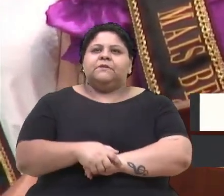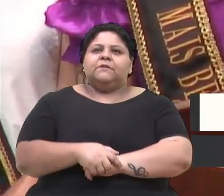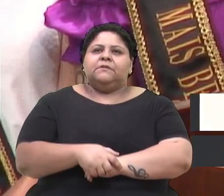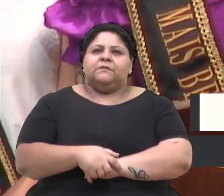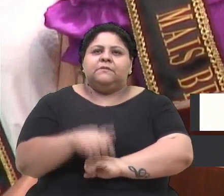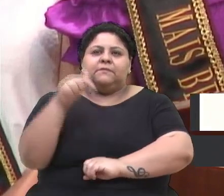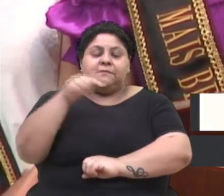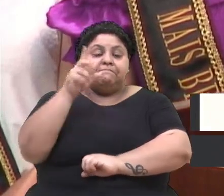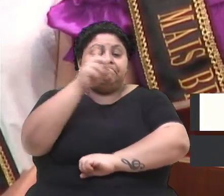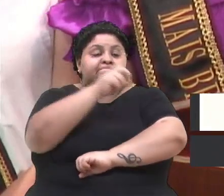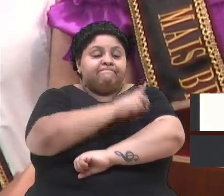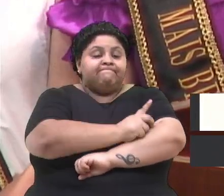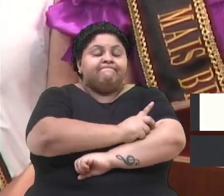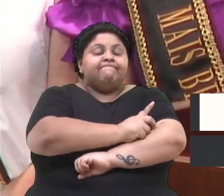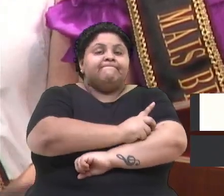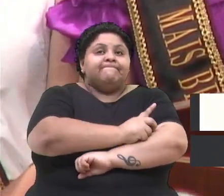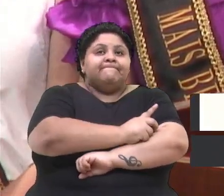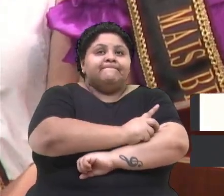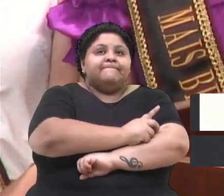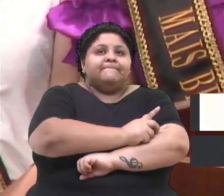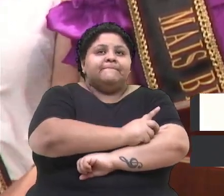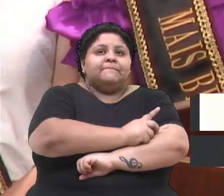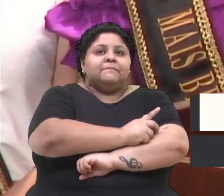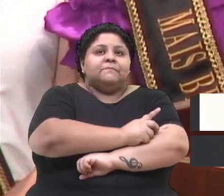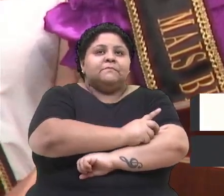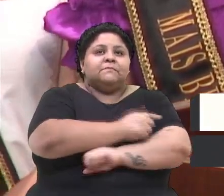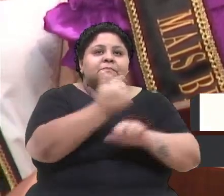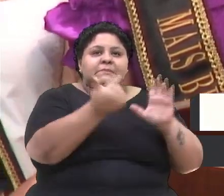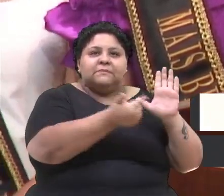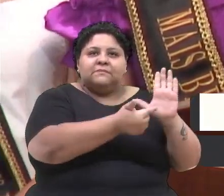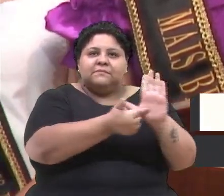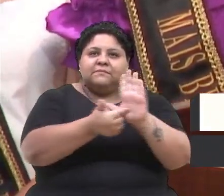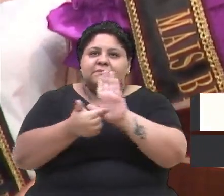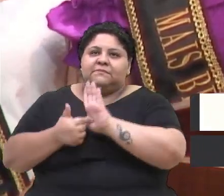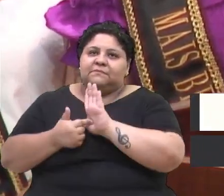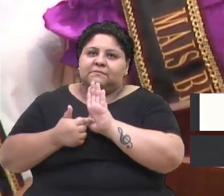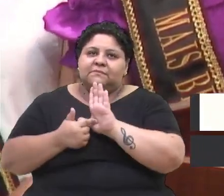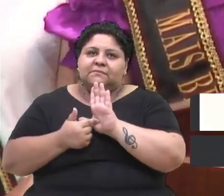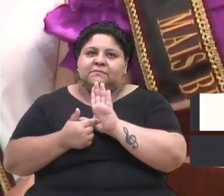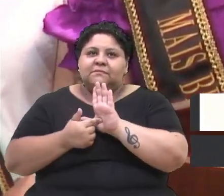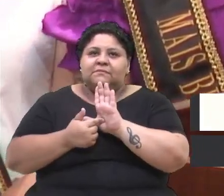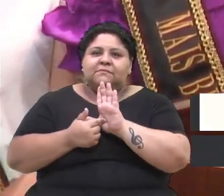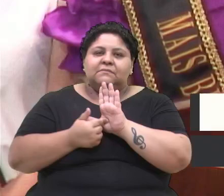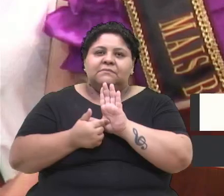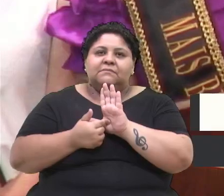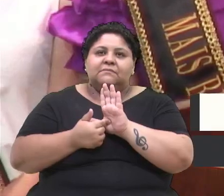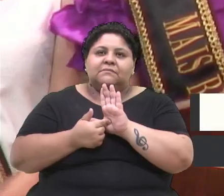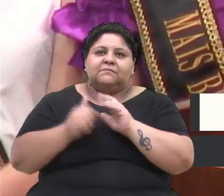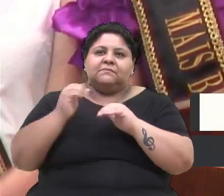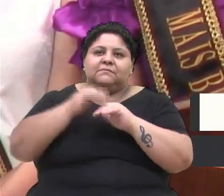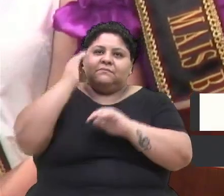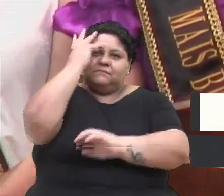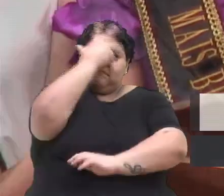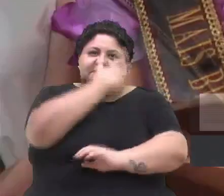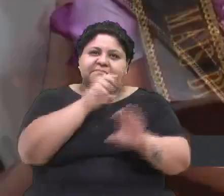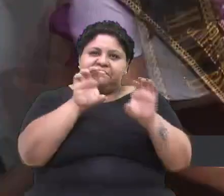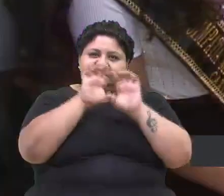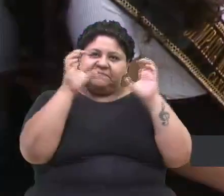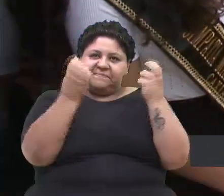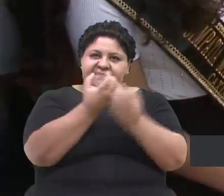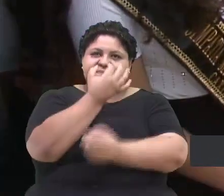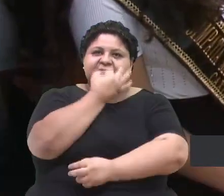Nessa data estamos aqui apresentando as nossas mais belas comunitárias de Caxias do